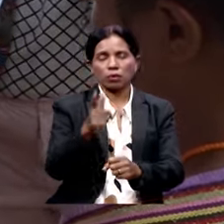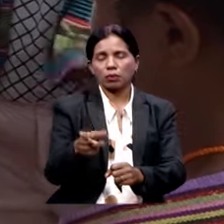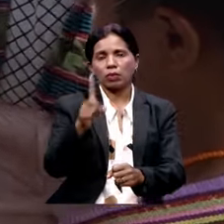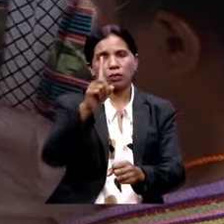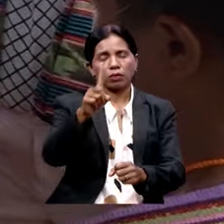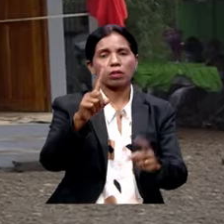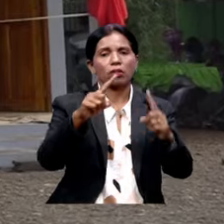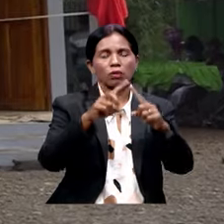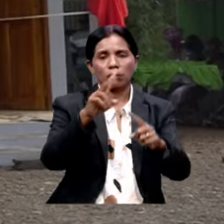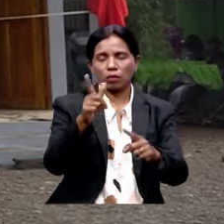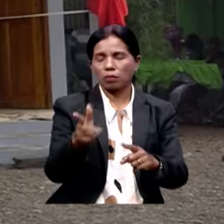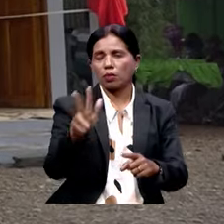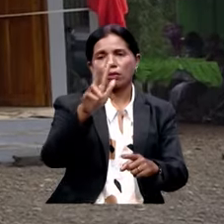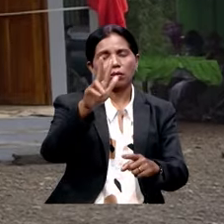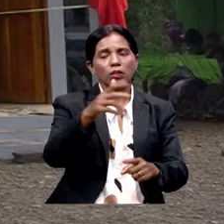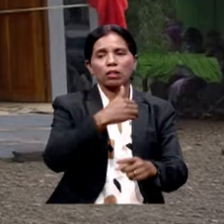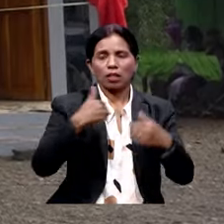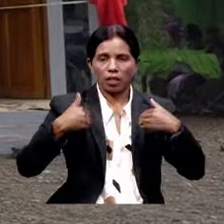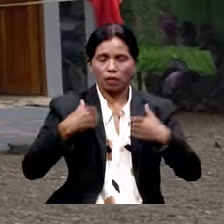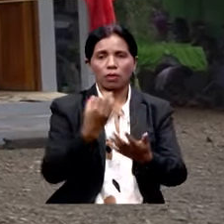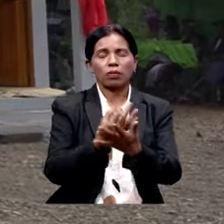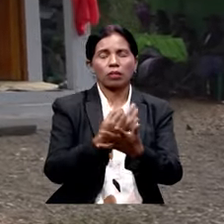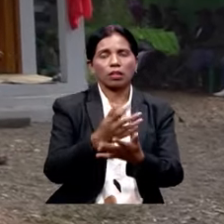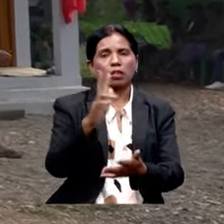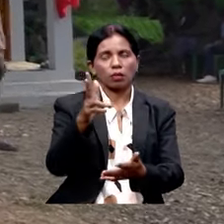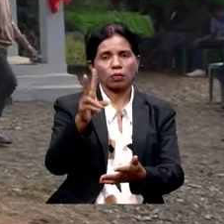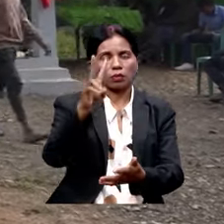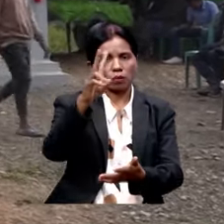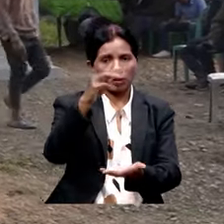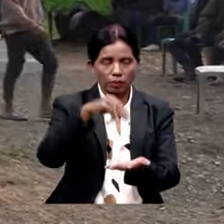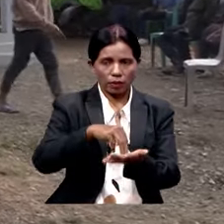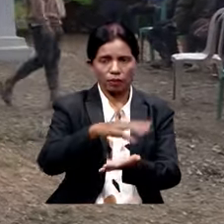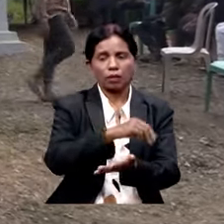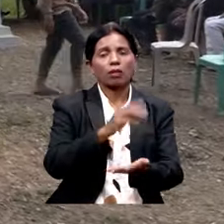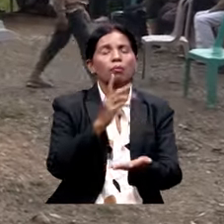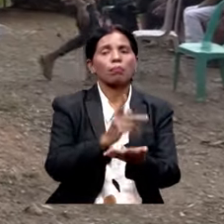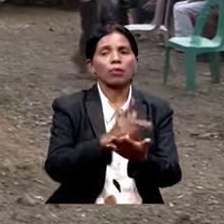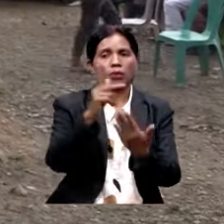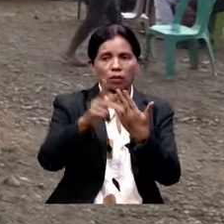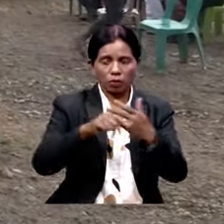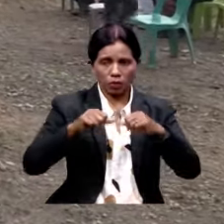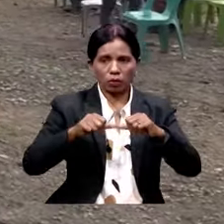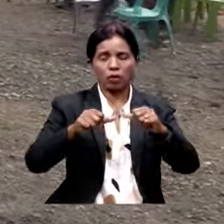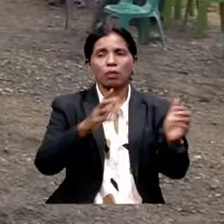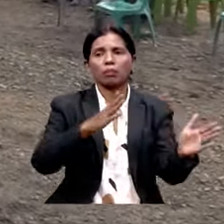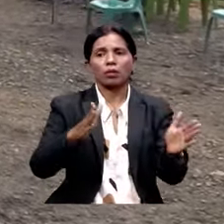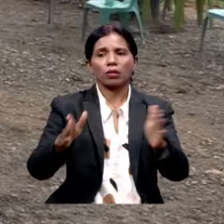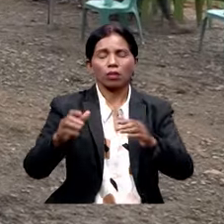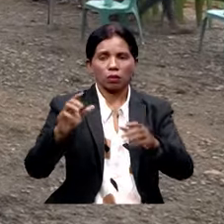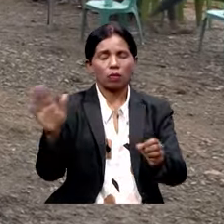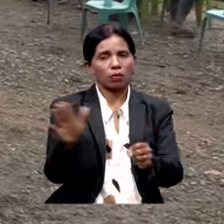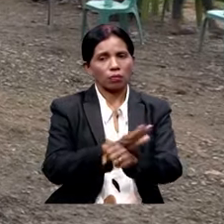Totina Rihun Rua Rua Sem Rua, se ia toque controle sem rua. Governante explica bem que o programa de férias continua, processo de recne concluiu.